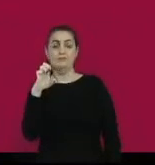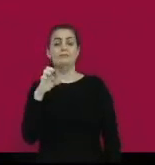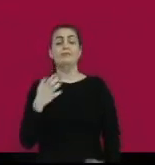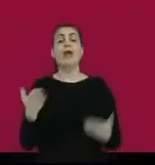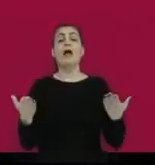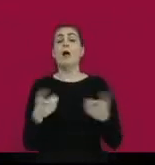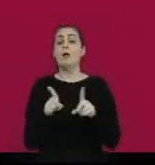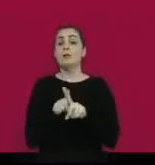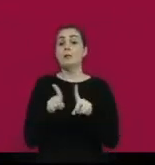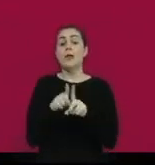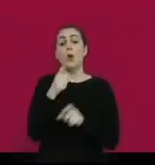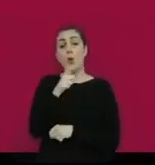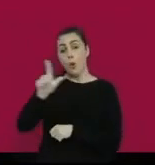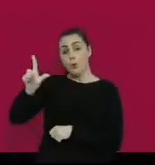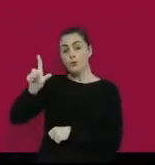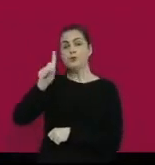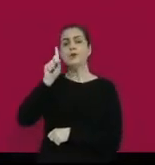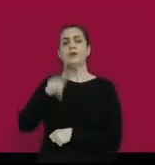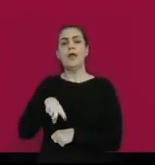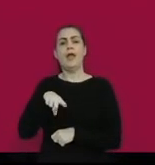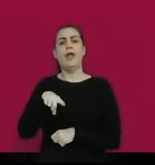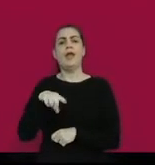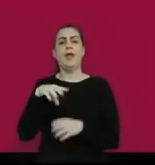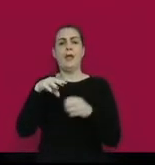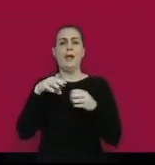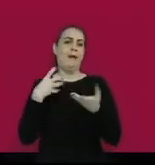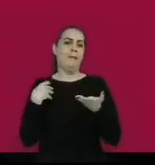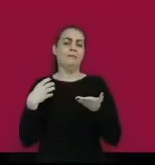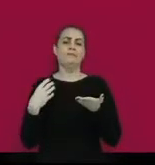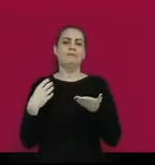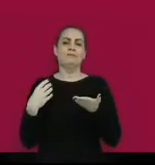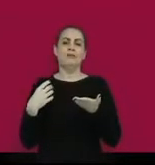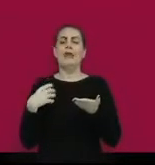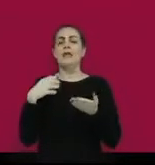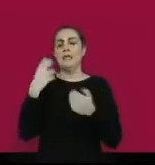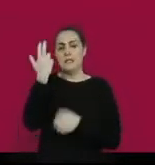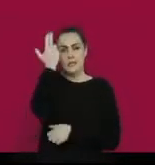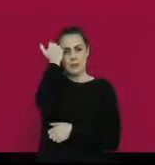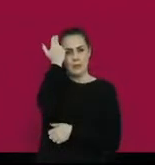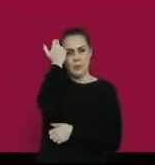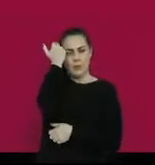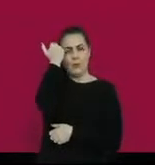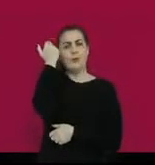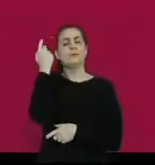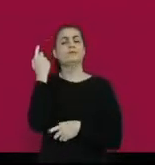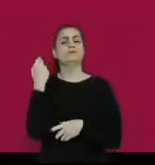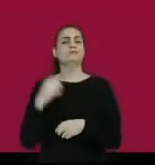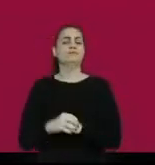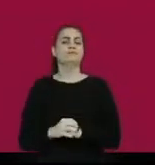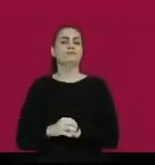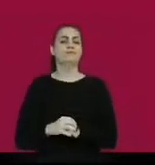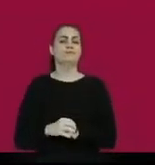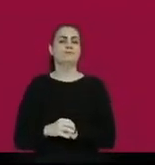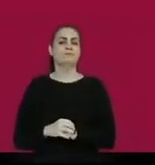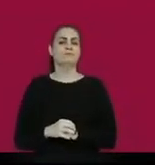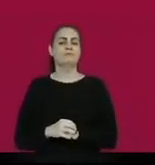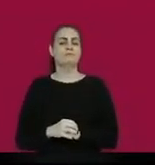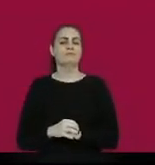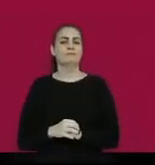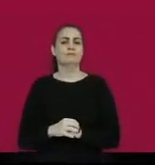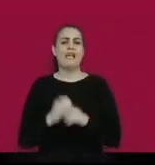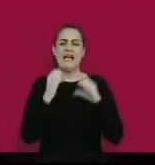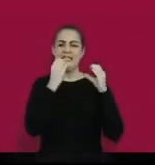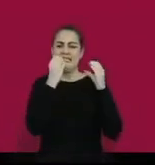de fazer, e lembrando que a cenoura também é fonte de nitrato. Ui, desculpa, peraí, deixa eu voltar aqui. Para se alguém quiser